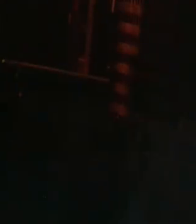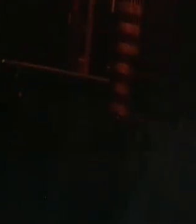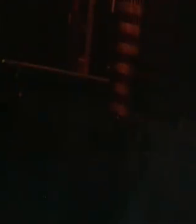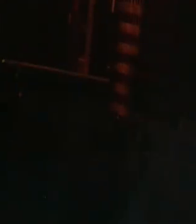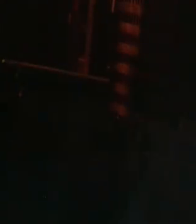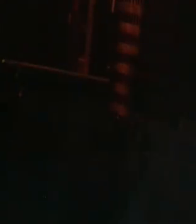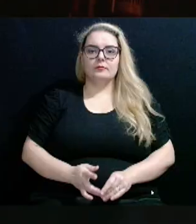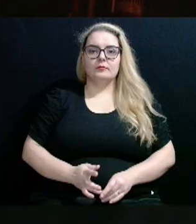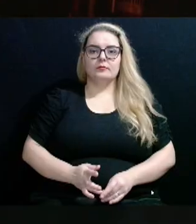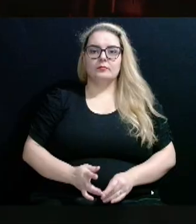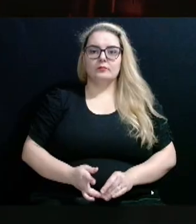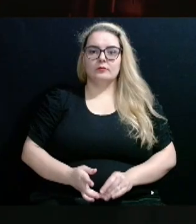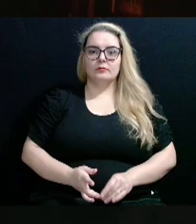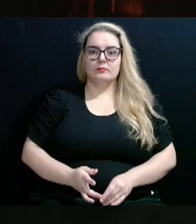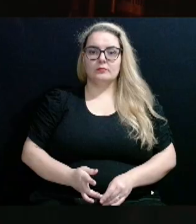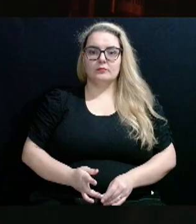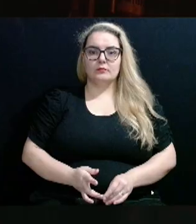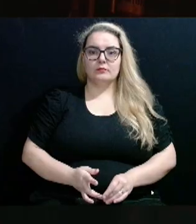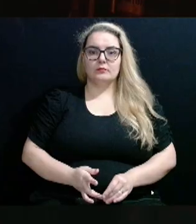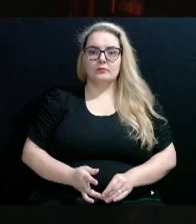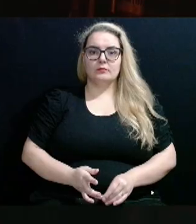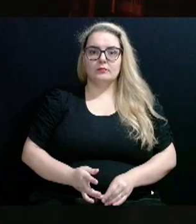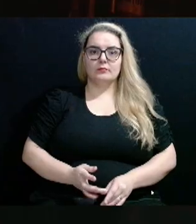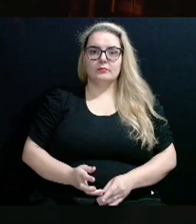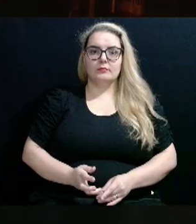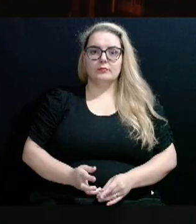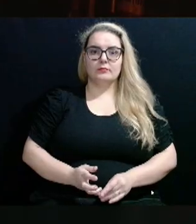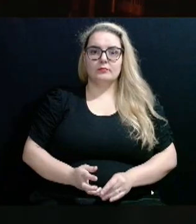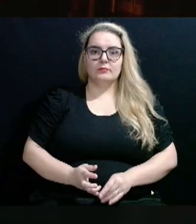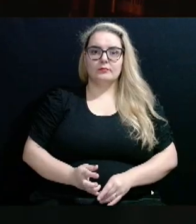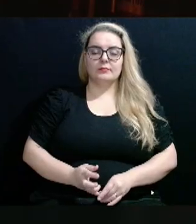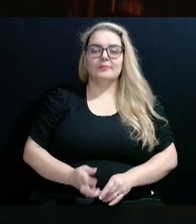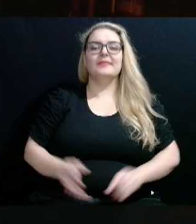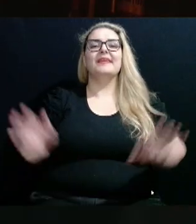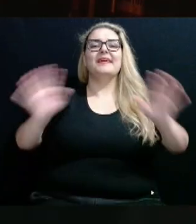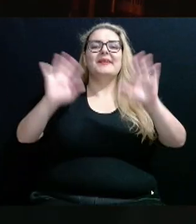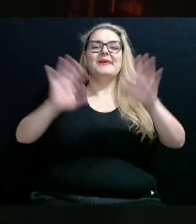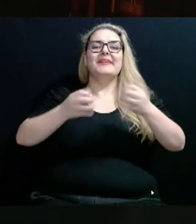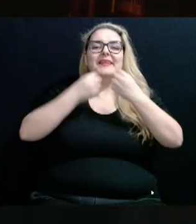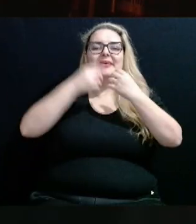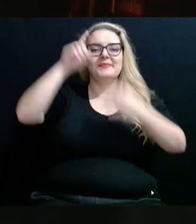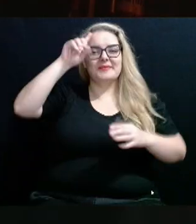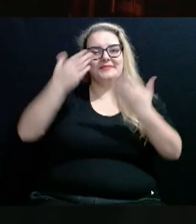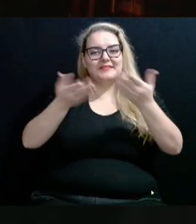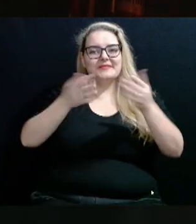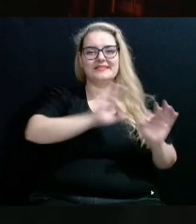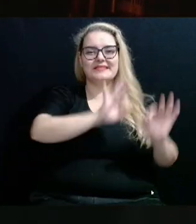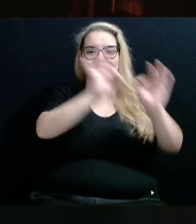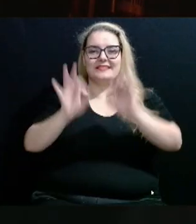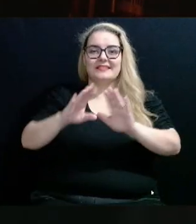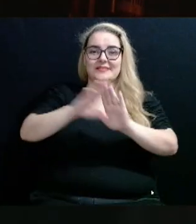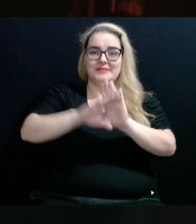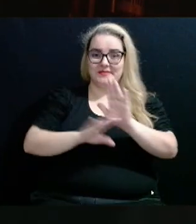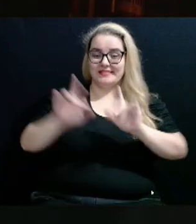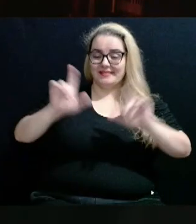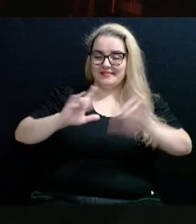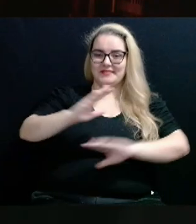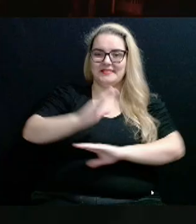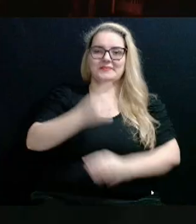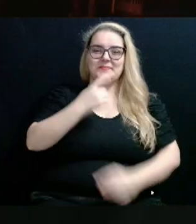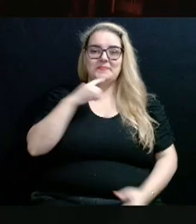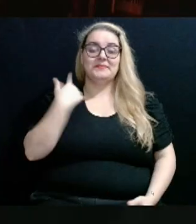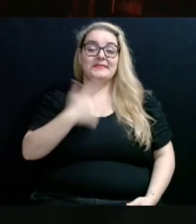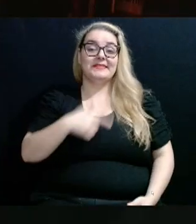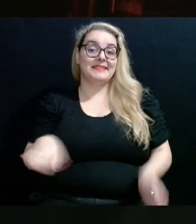Olá, muito bom dia para você que acompanha a programação da TV Câmara Campinas. Nós estamos chegando, Estúdio Câmara